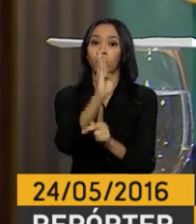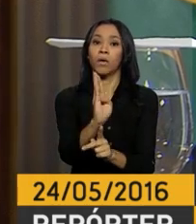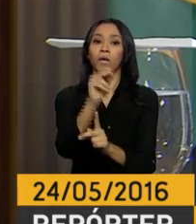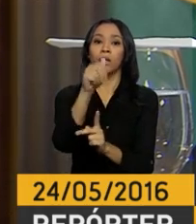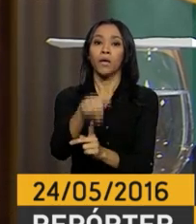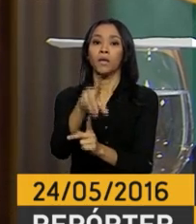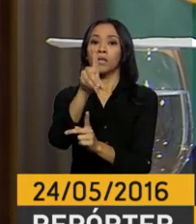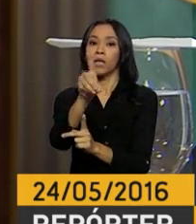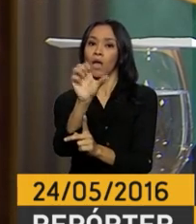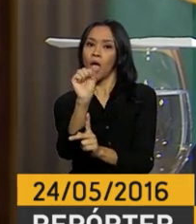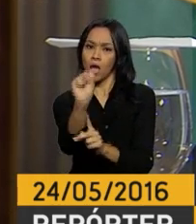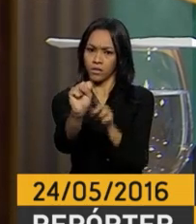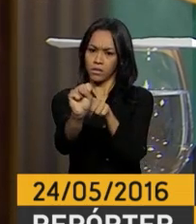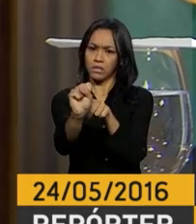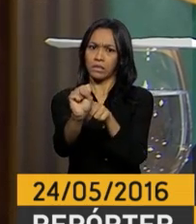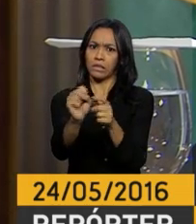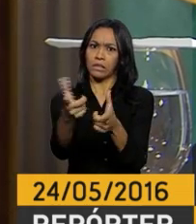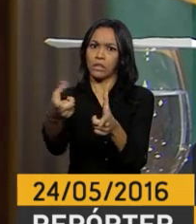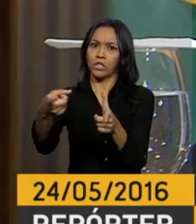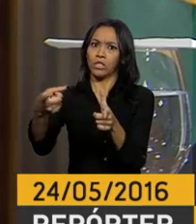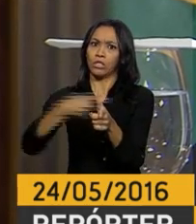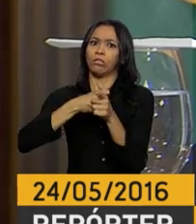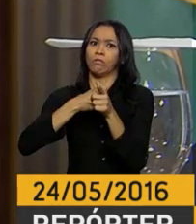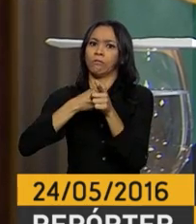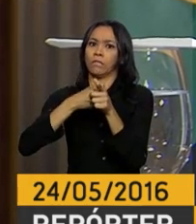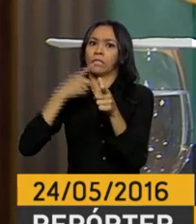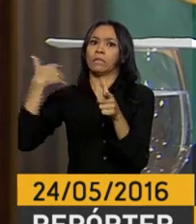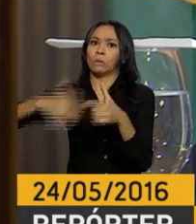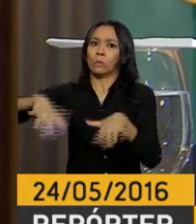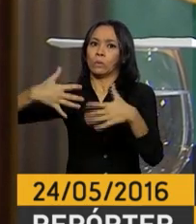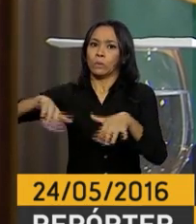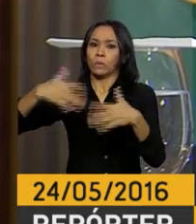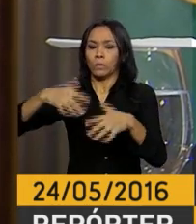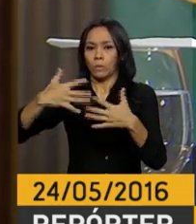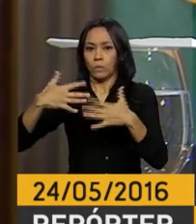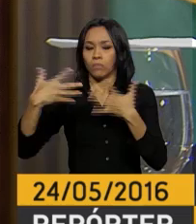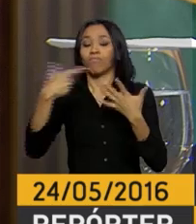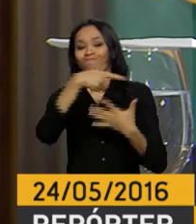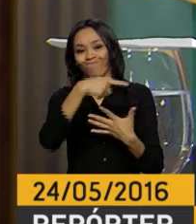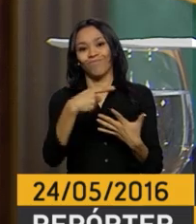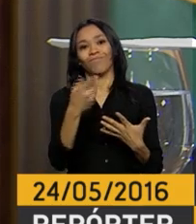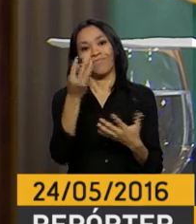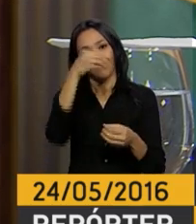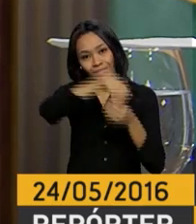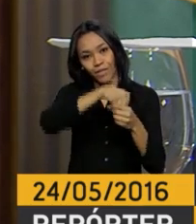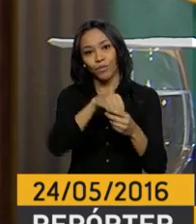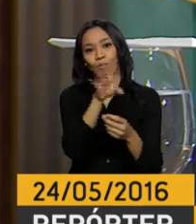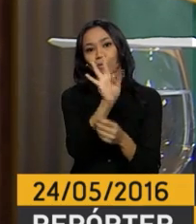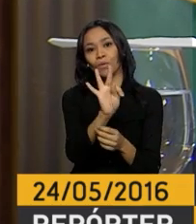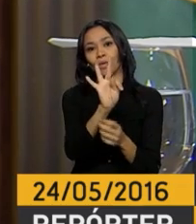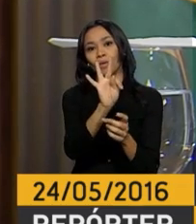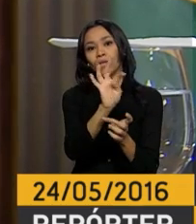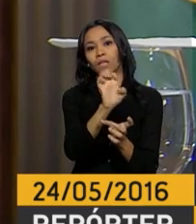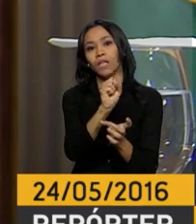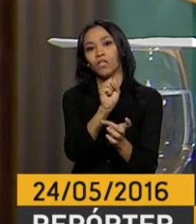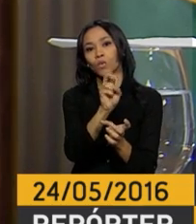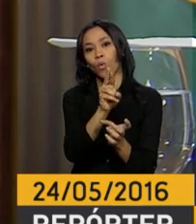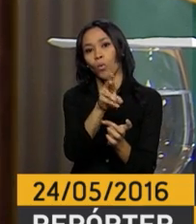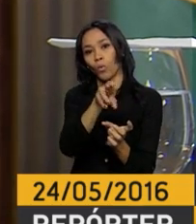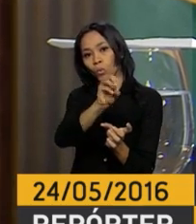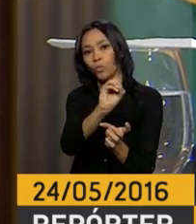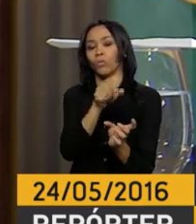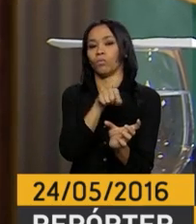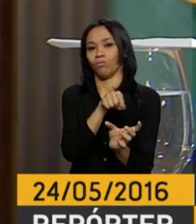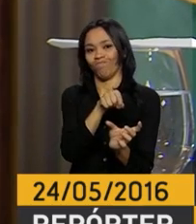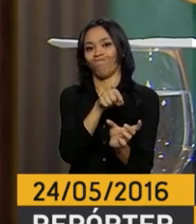da sua dívida junto ao Tesouro Nacional. Os senhores sabem que o Poder Executivo, ao longo do tempo, colocou mais de